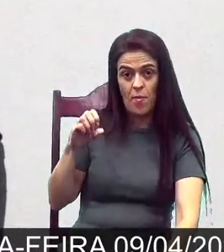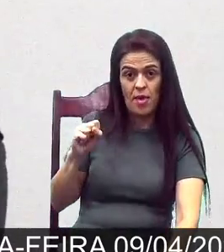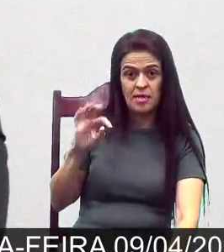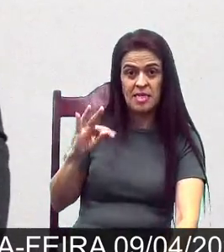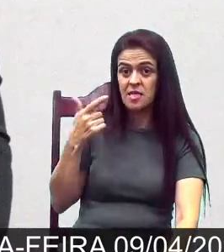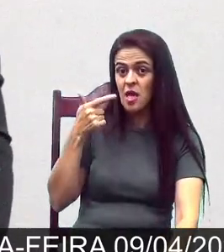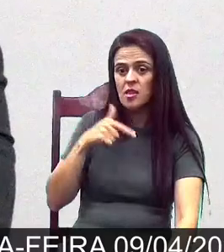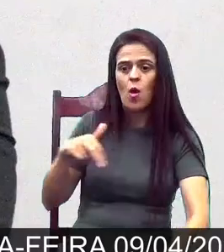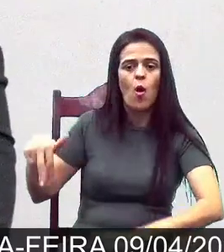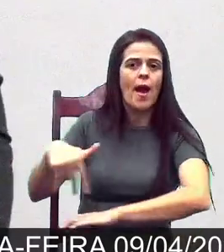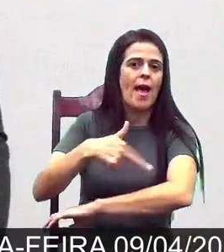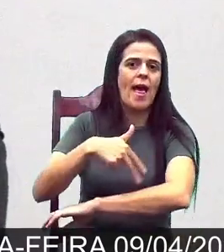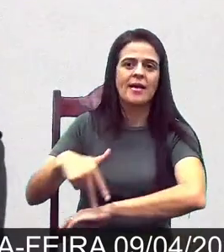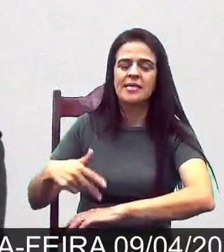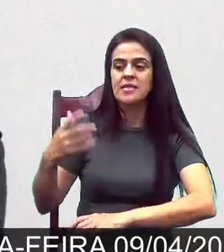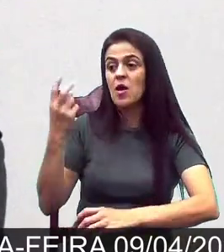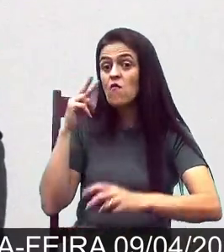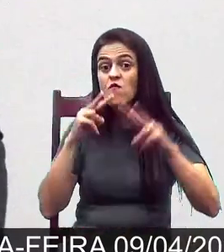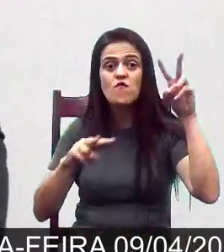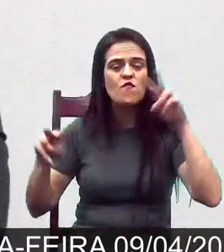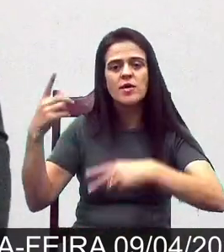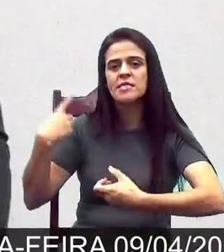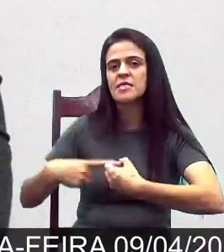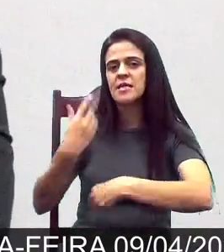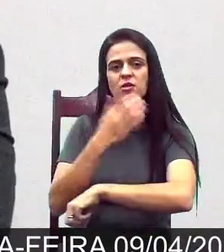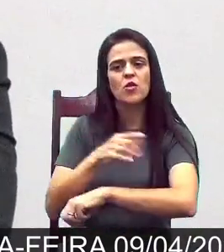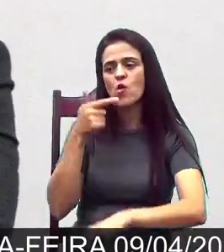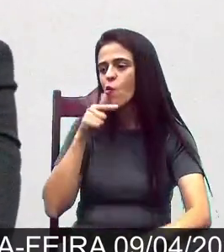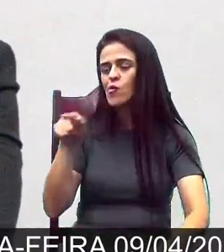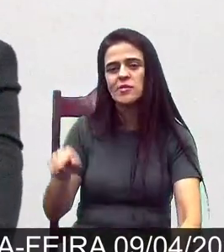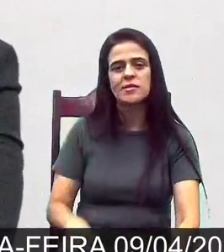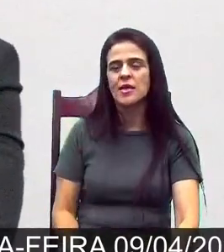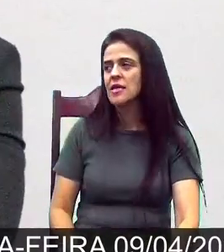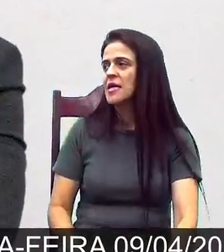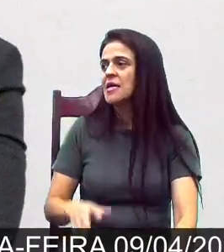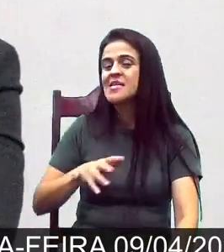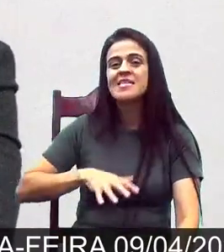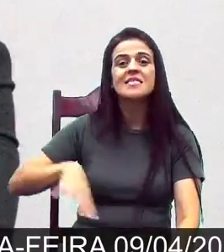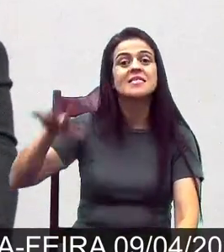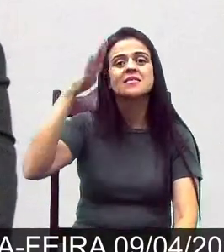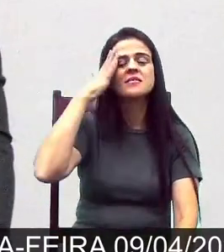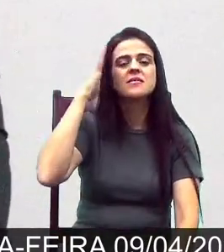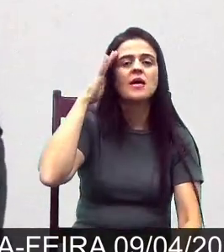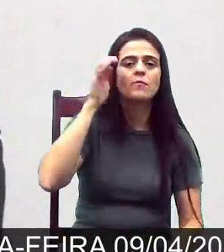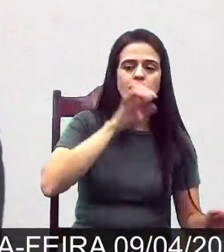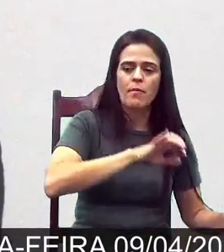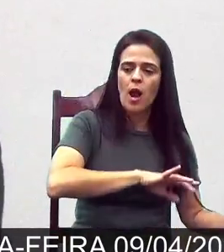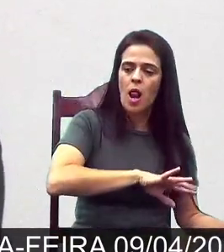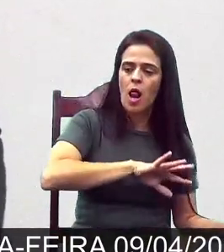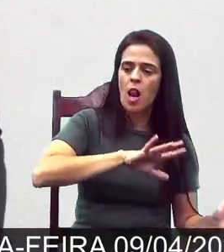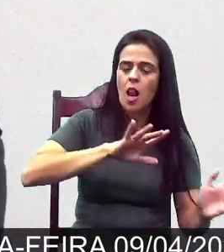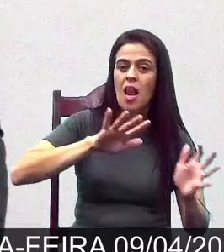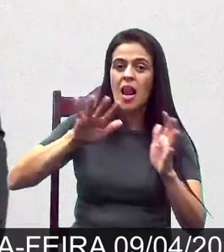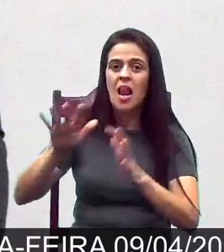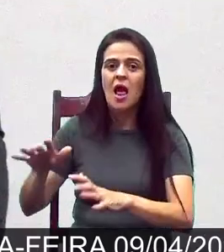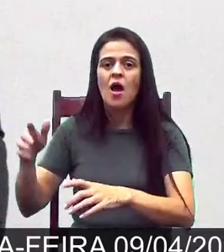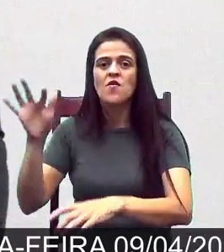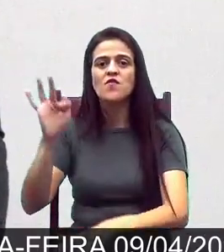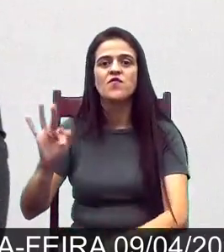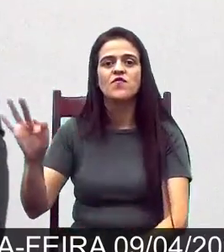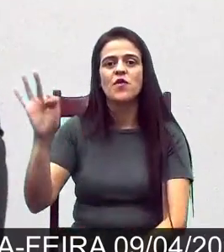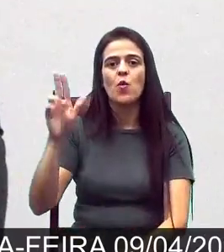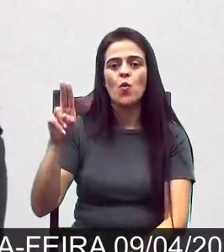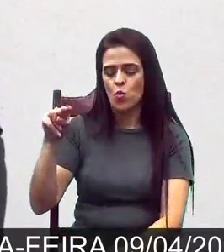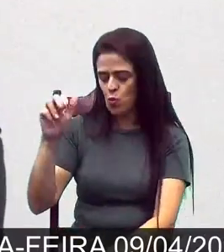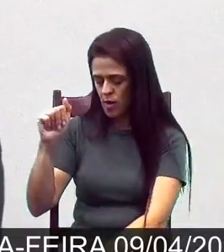lá, ele não sabe o que acontece naquela rua, que você coloca uma região inteira refém de uma